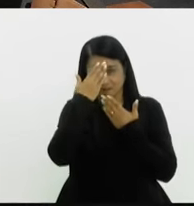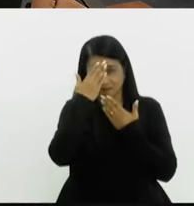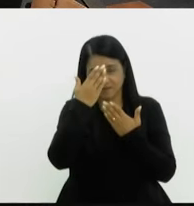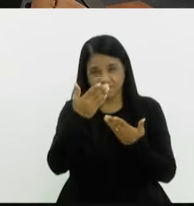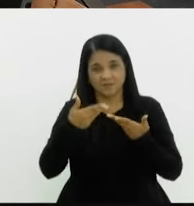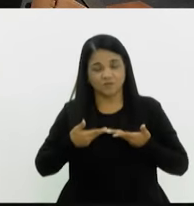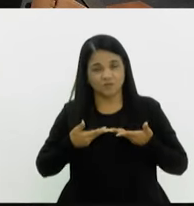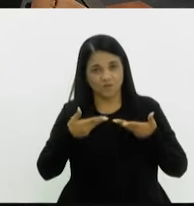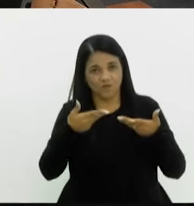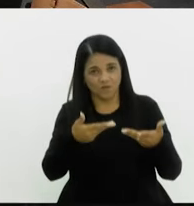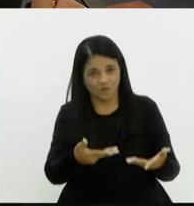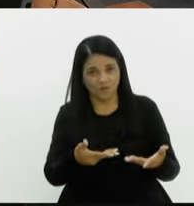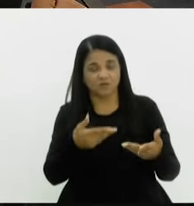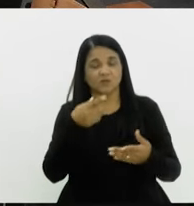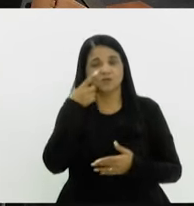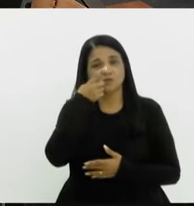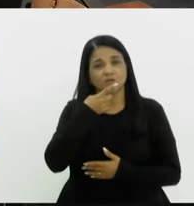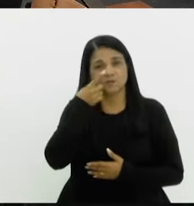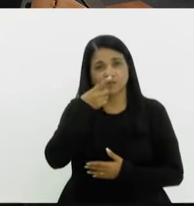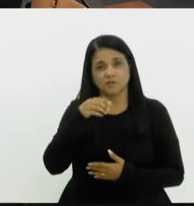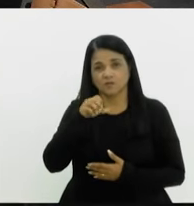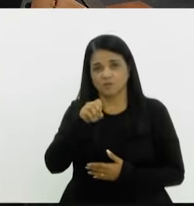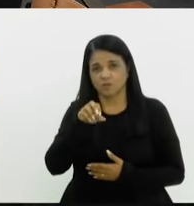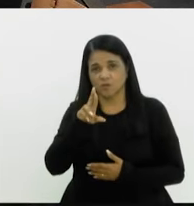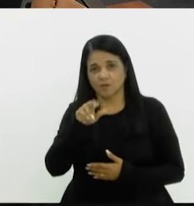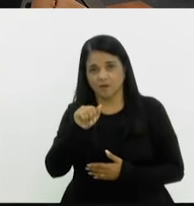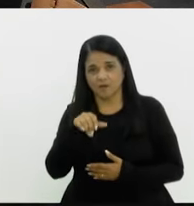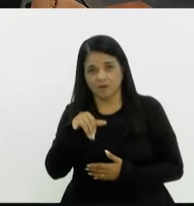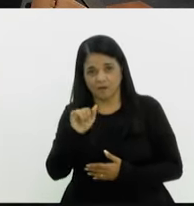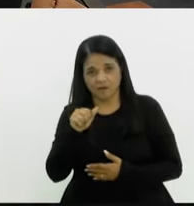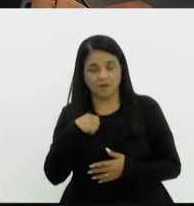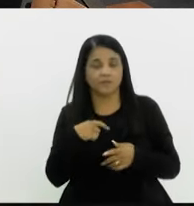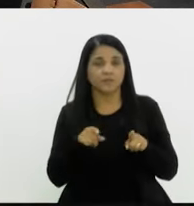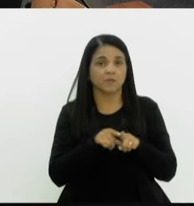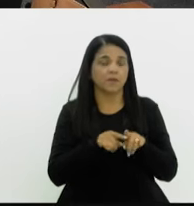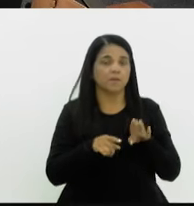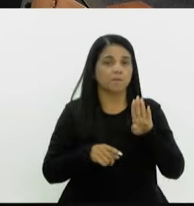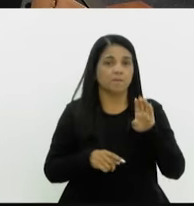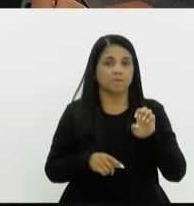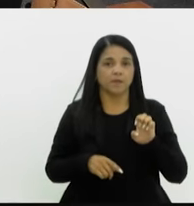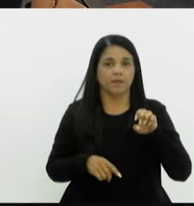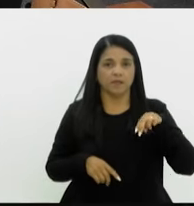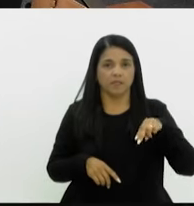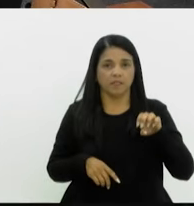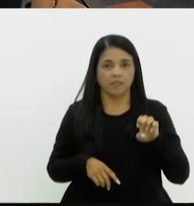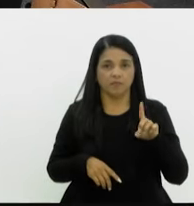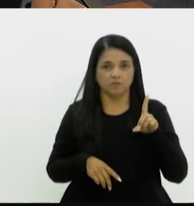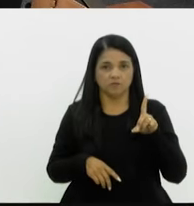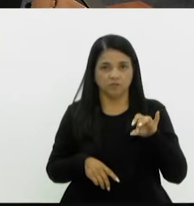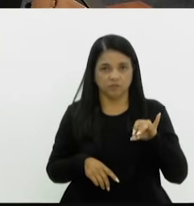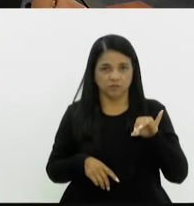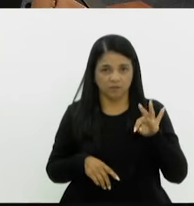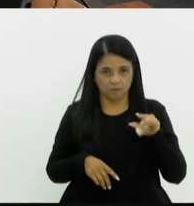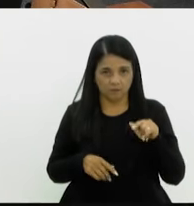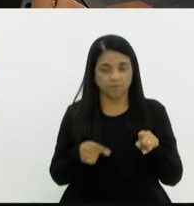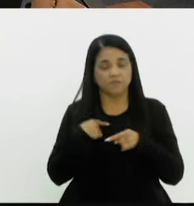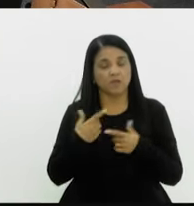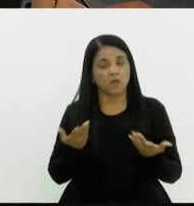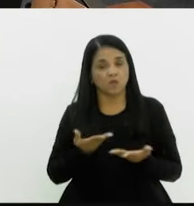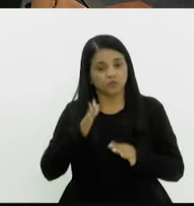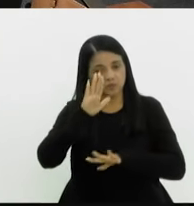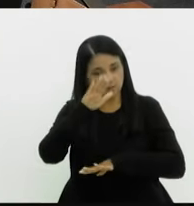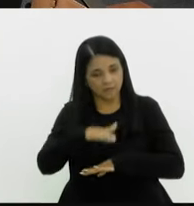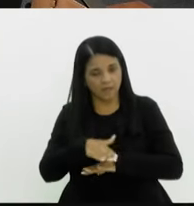convite eh das deputadas Soraia e Benedita por por poder est aqui nessa tarde com tantas mulheres